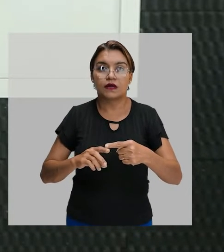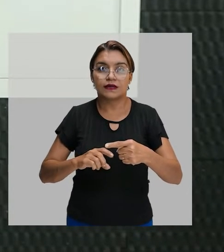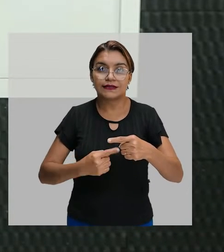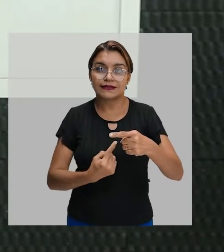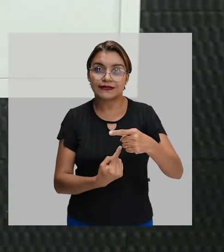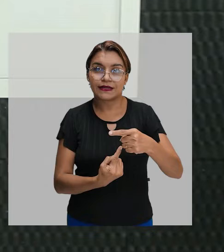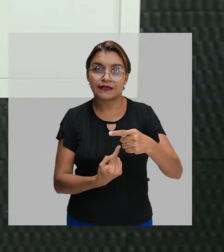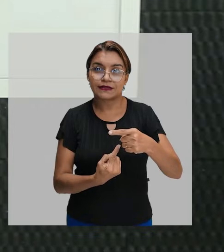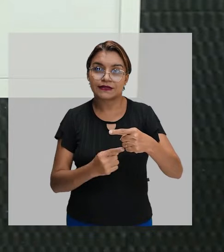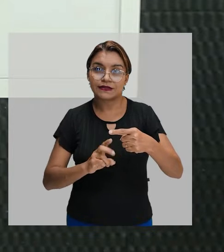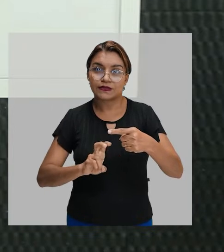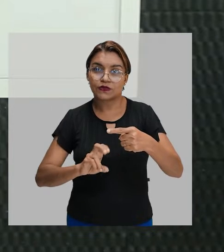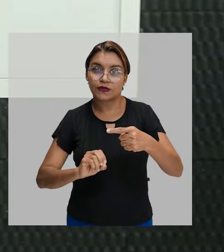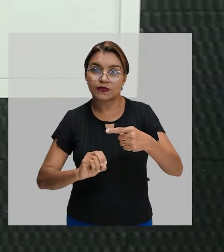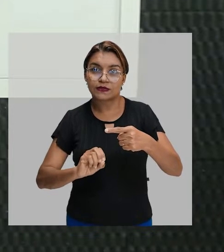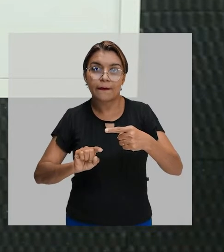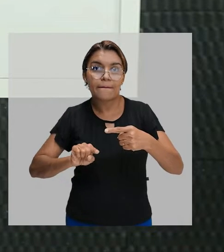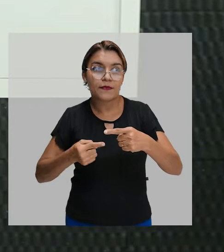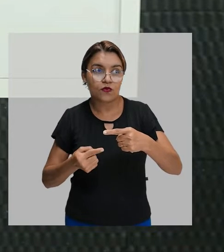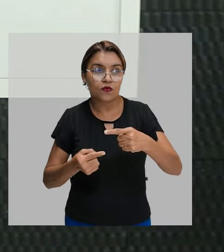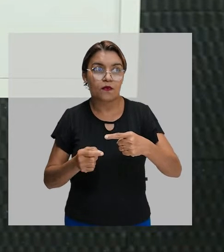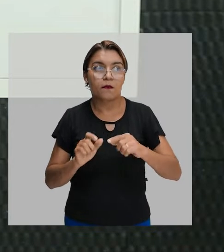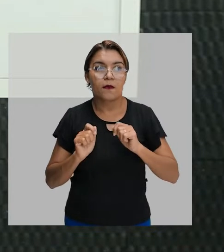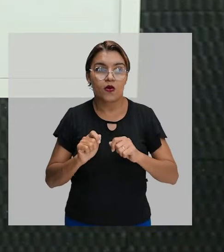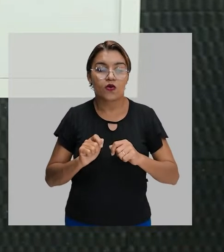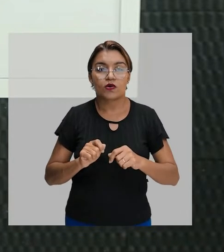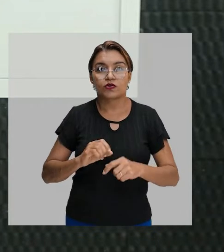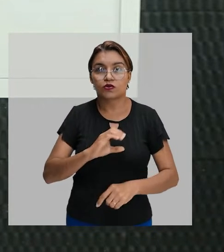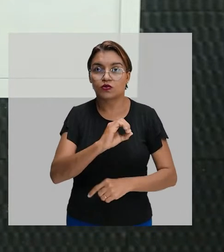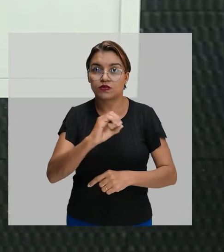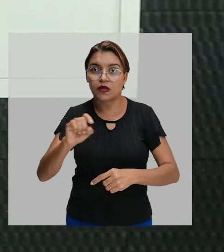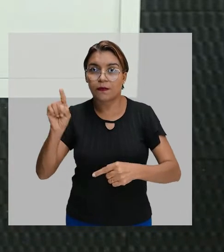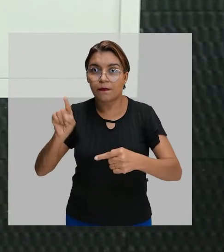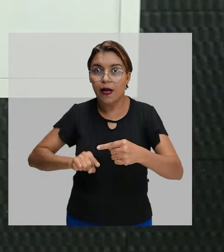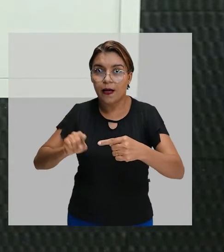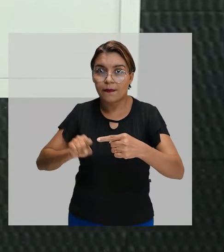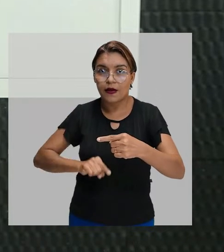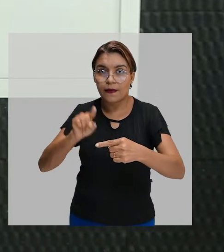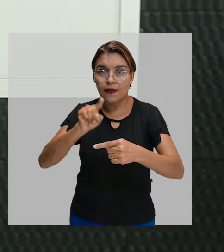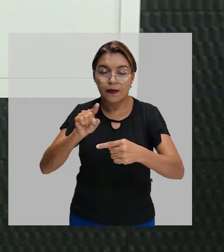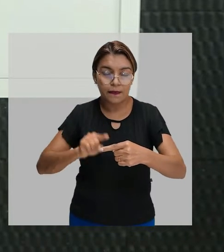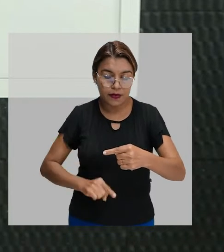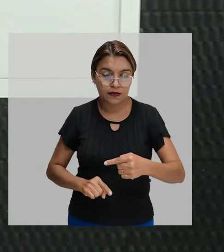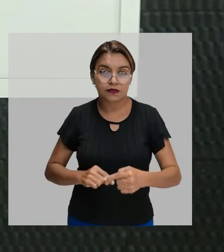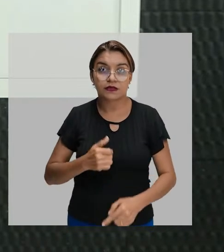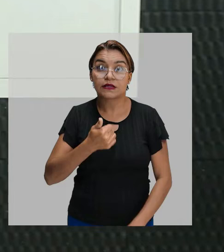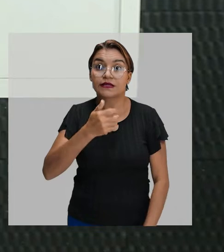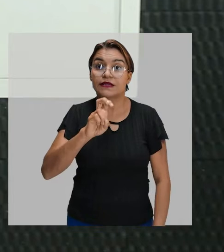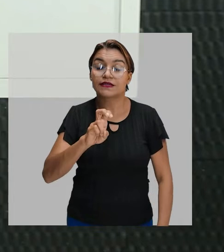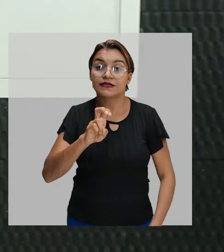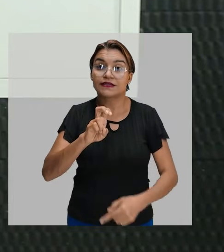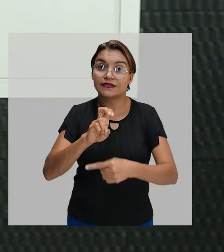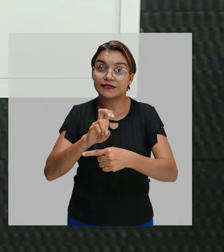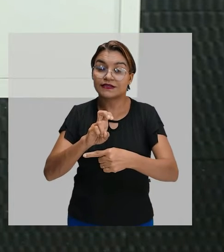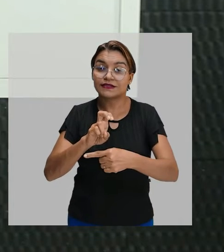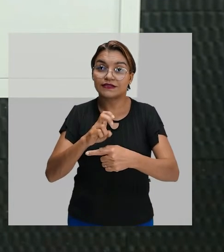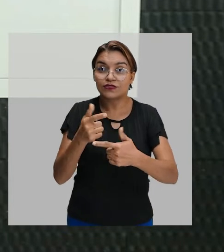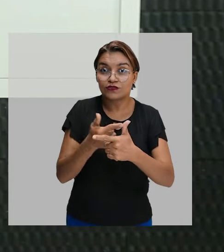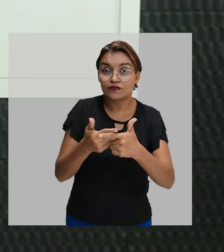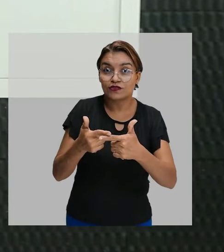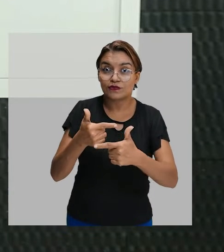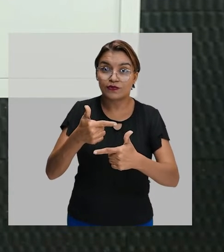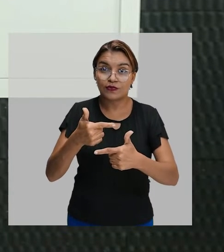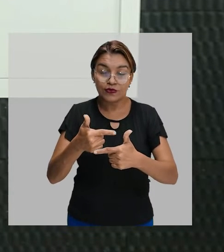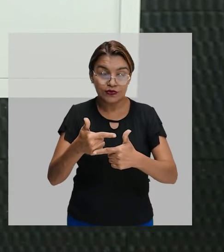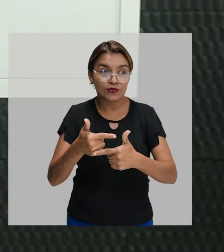o ponto você pode cortar aqui 40 só com quatro zeros vai ficar 15 / 2 e 15